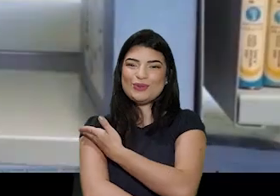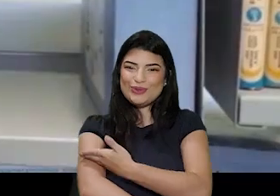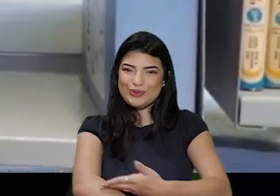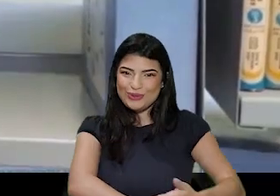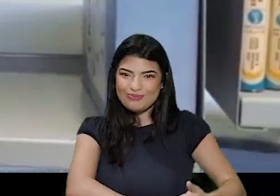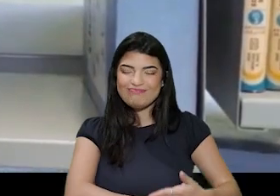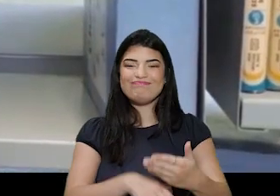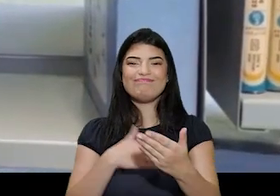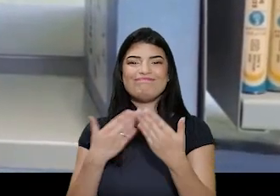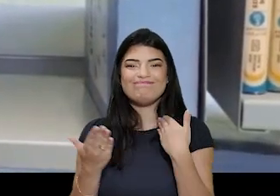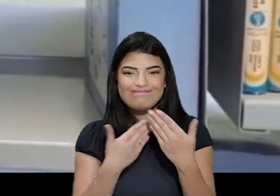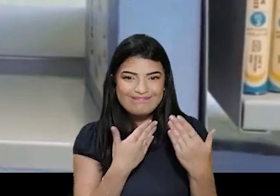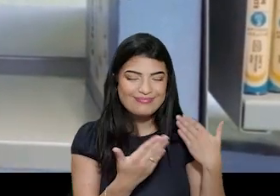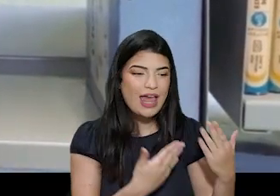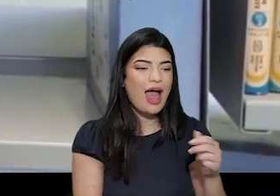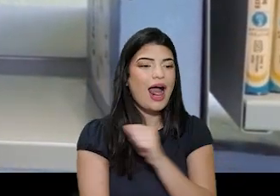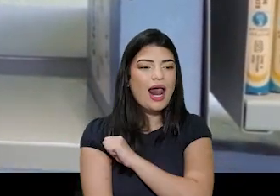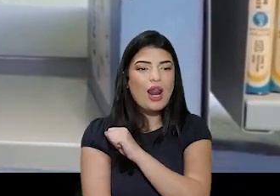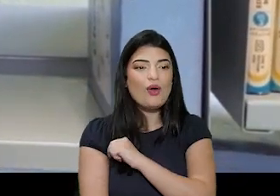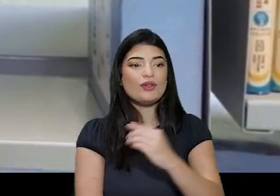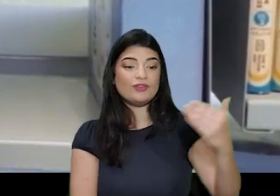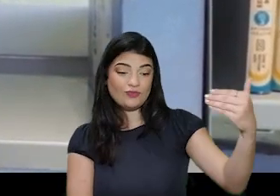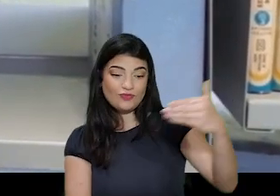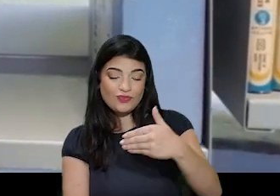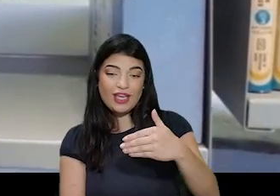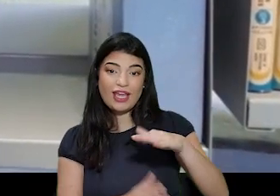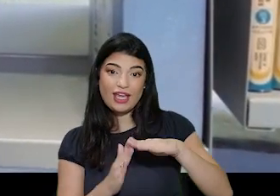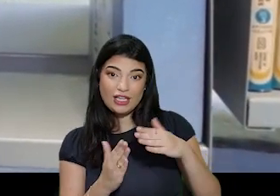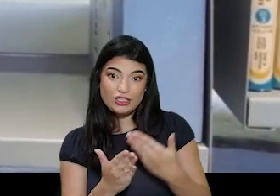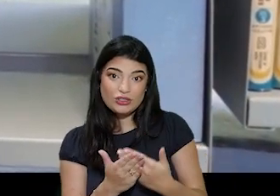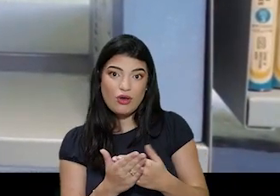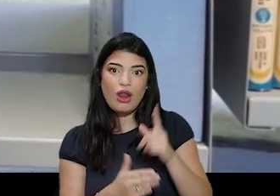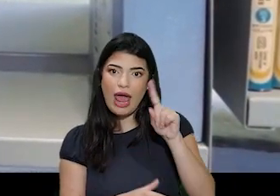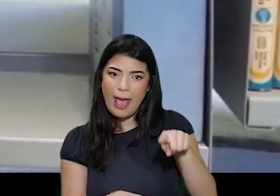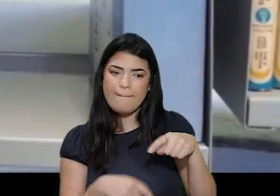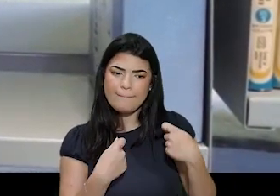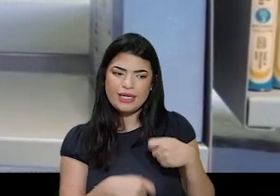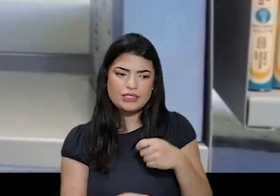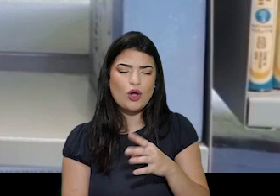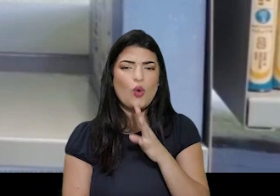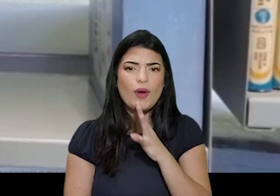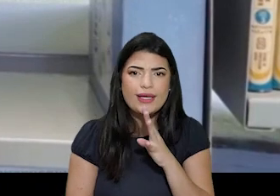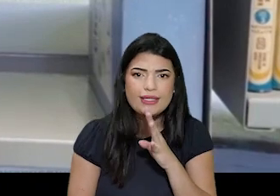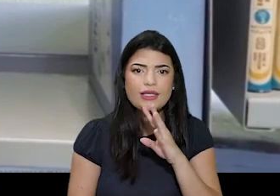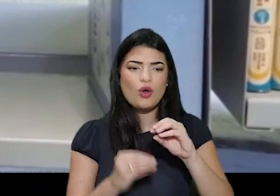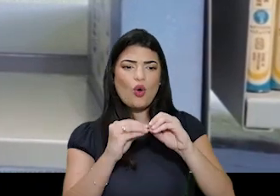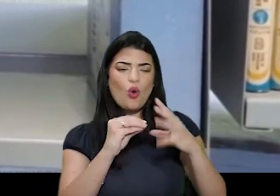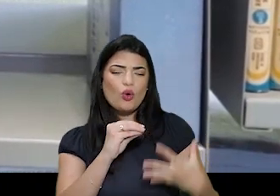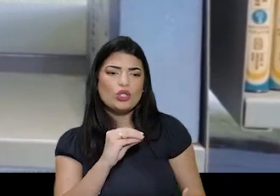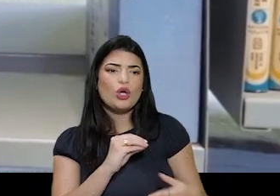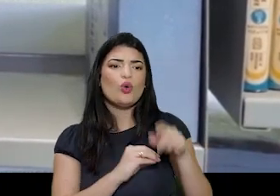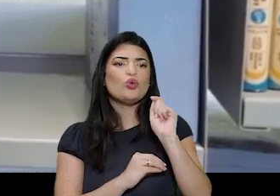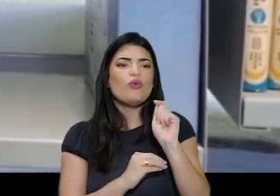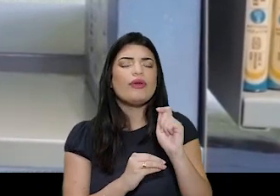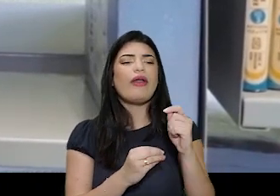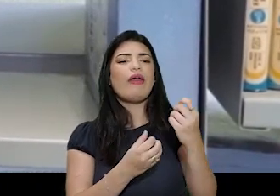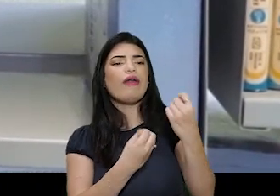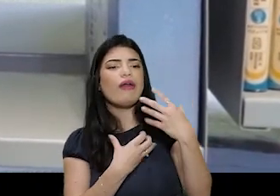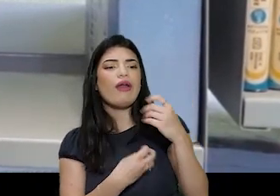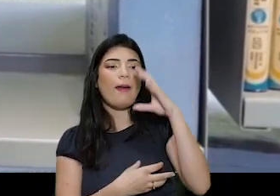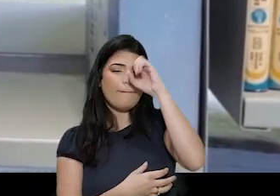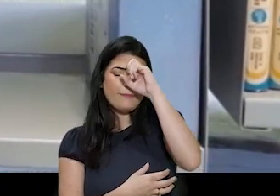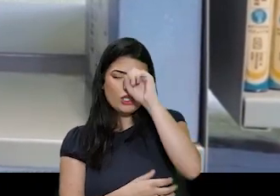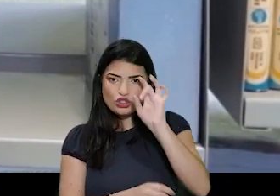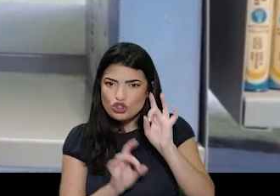Eu costumo falar com meus alunos que vir à escola não é só para poder ter o conhecimento que os conteúdos